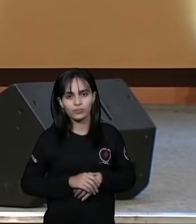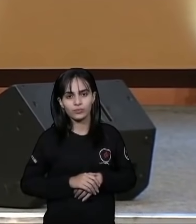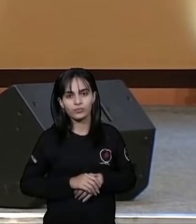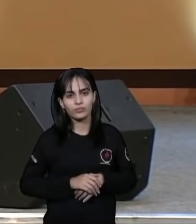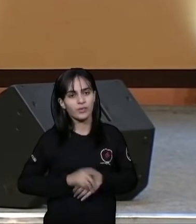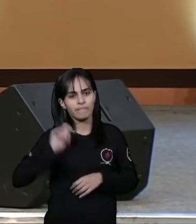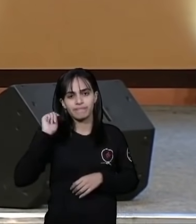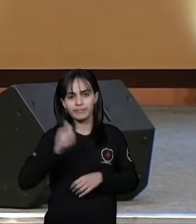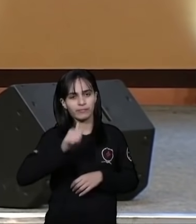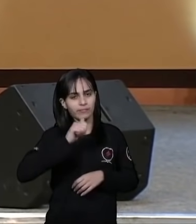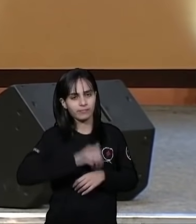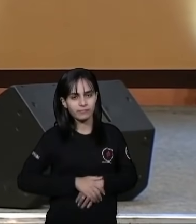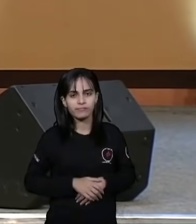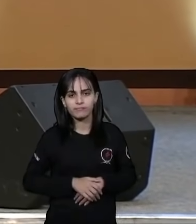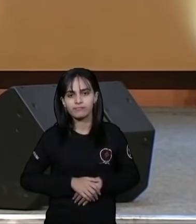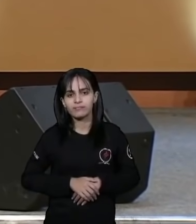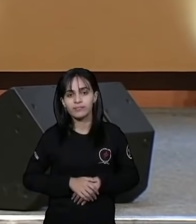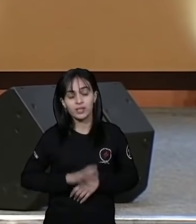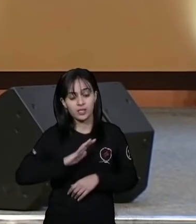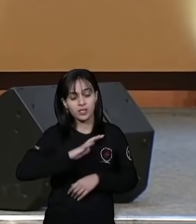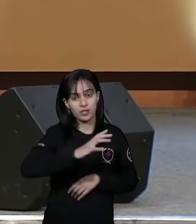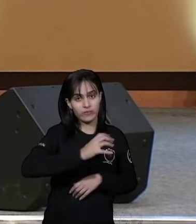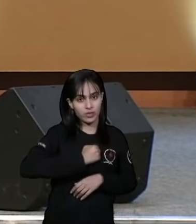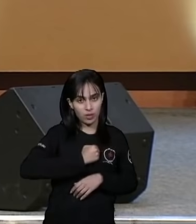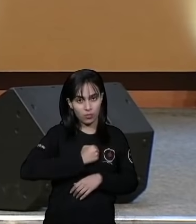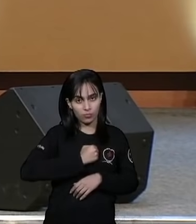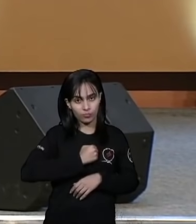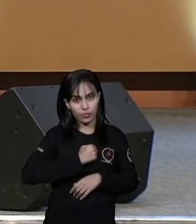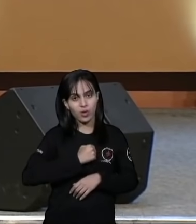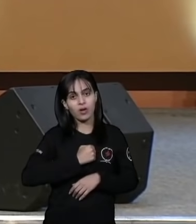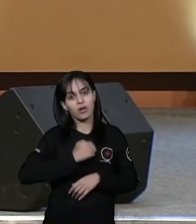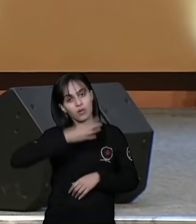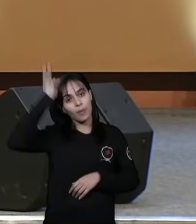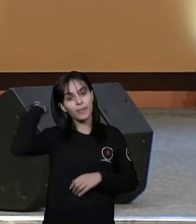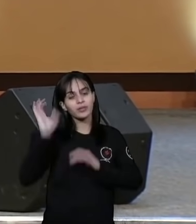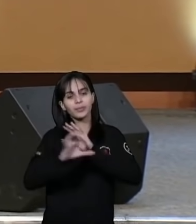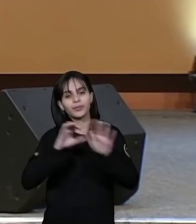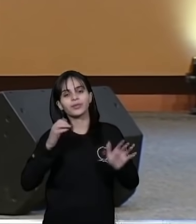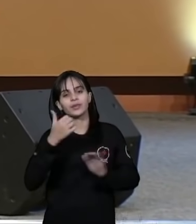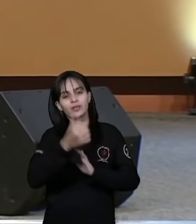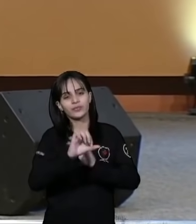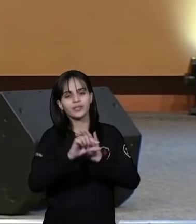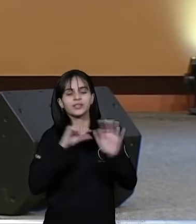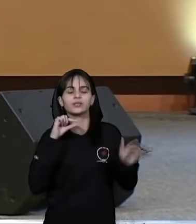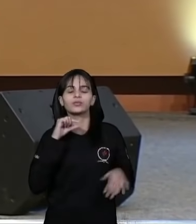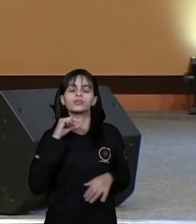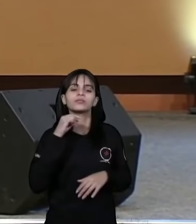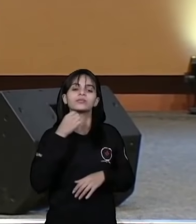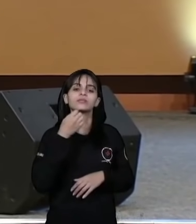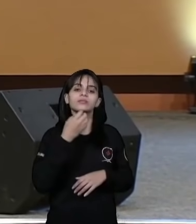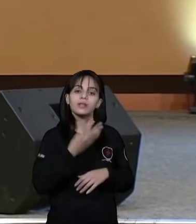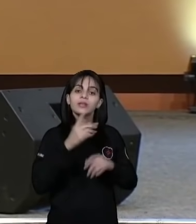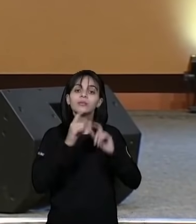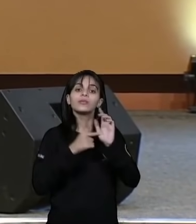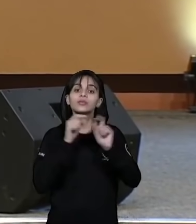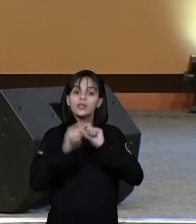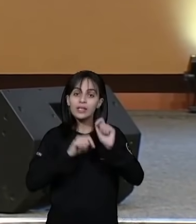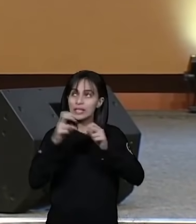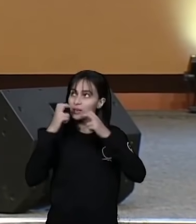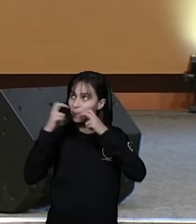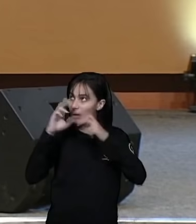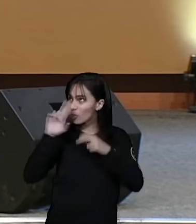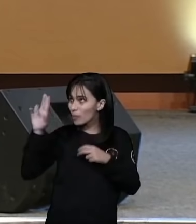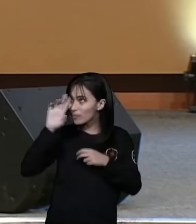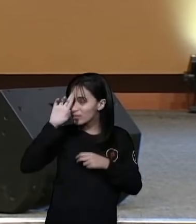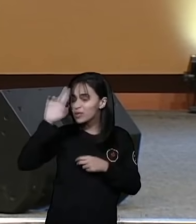e imediatas a salvação Romanos 13 dias que todo aquele que invocar o nome do Senhor será salvo não é